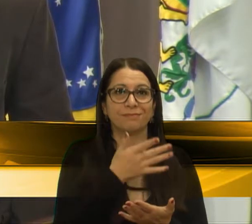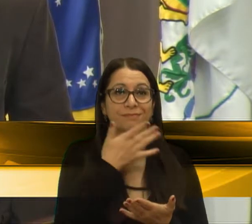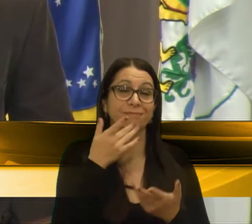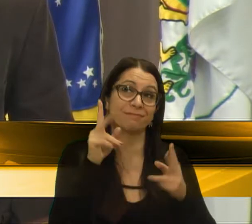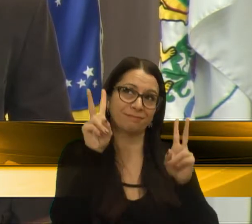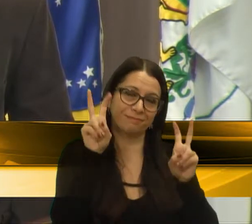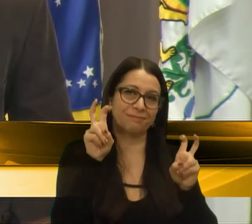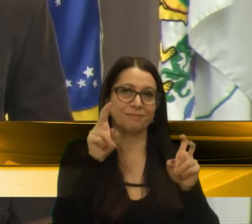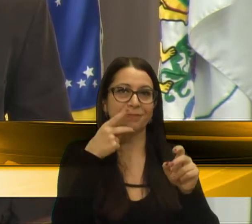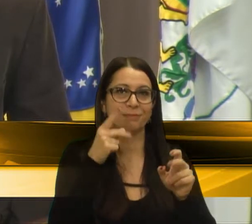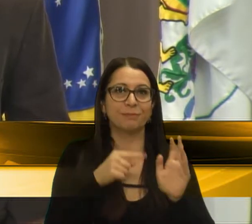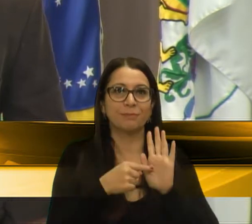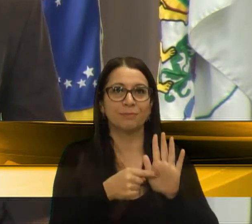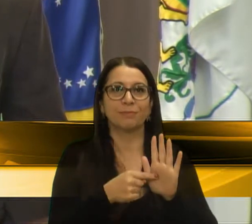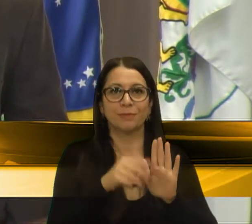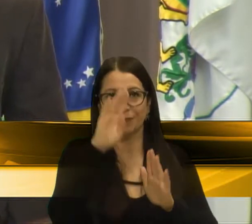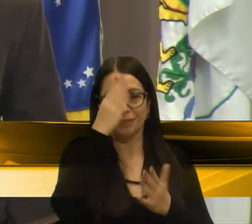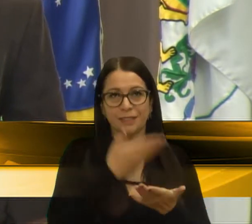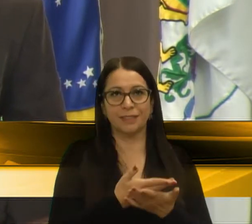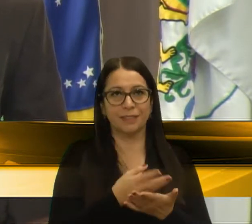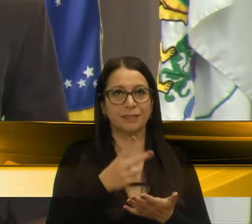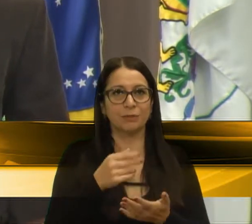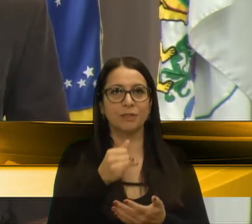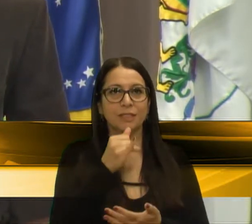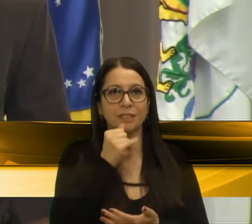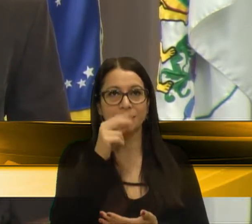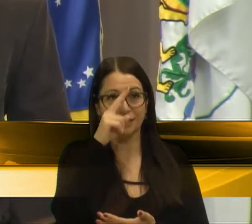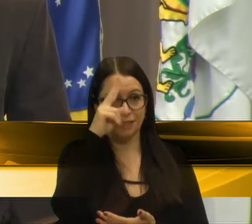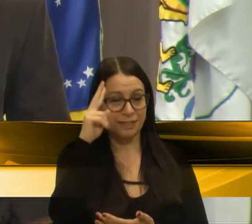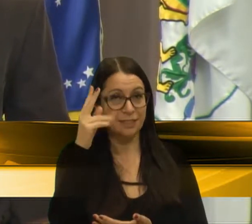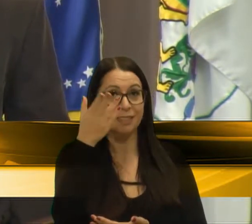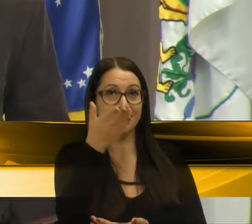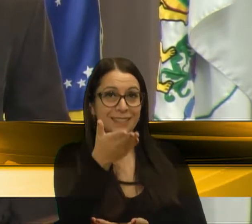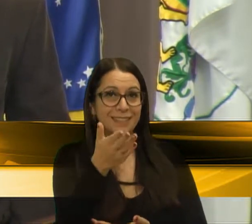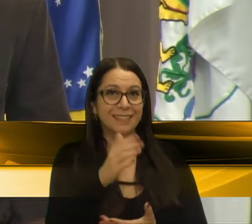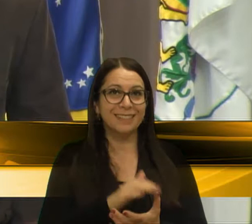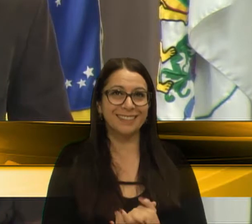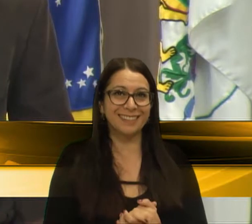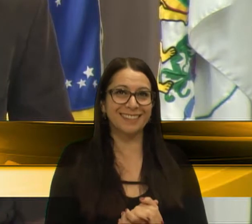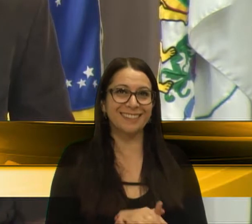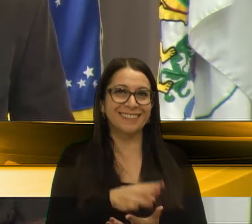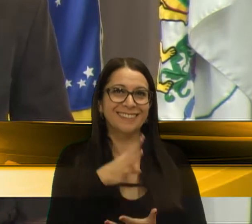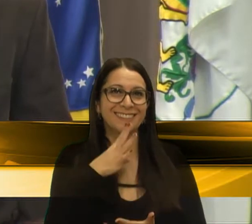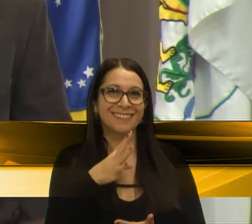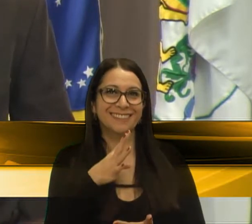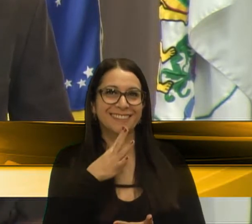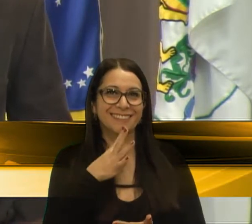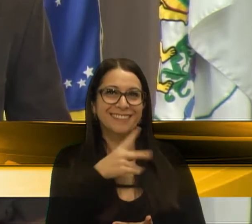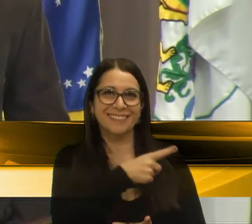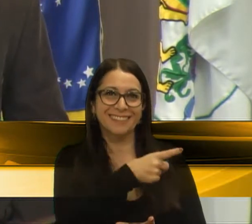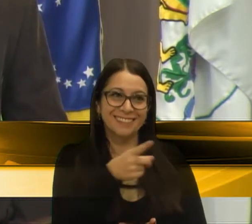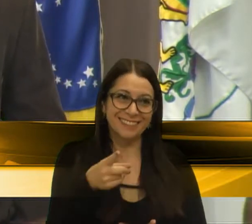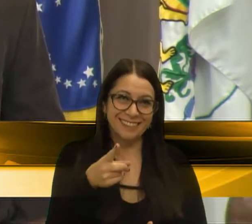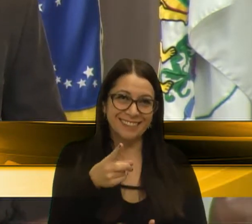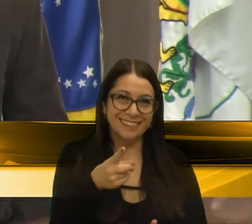aspas, passar confiança, por exemplo, para o Velocino, para o ex, né? Vocês conhecem, né?